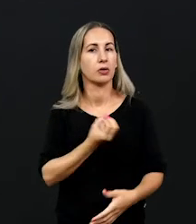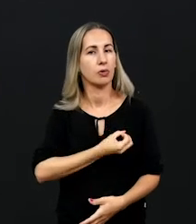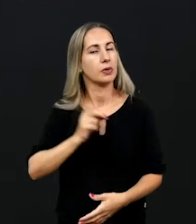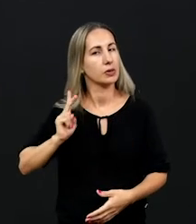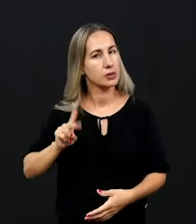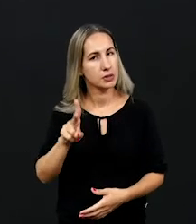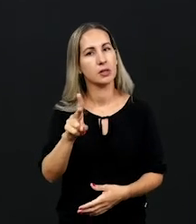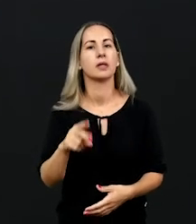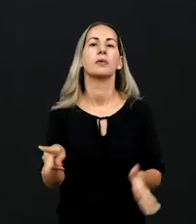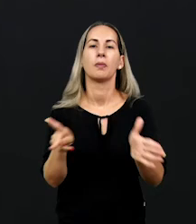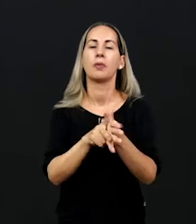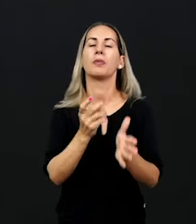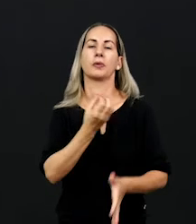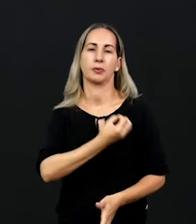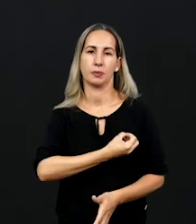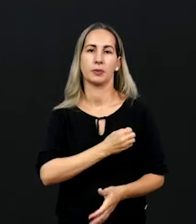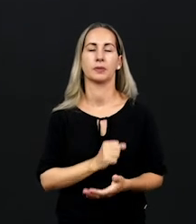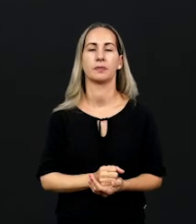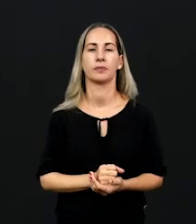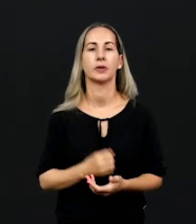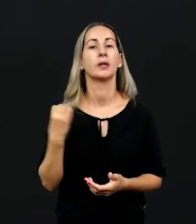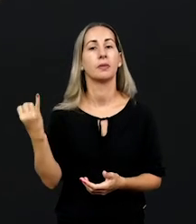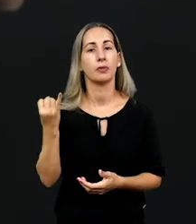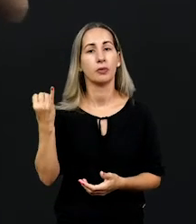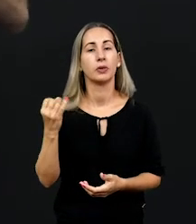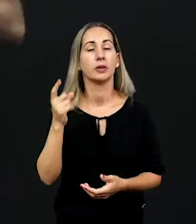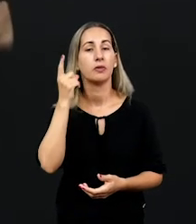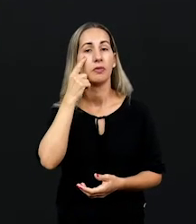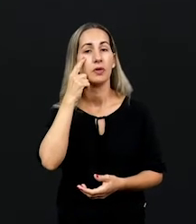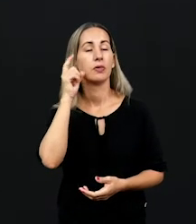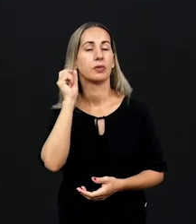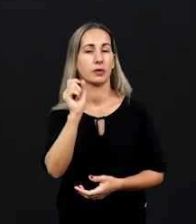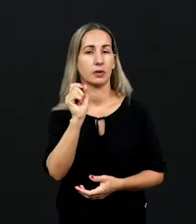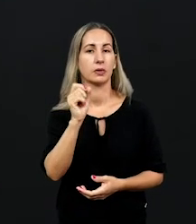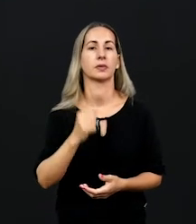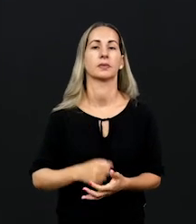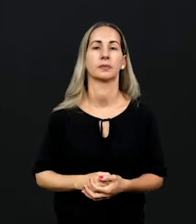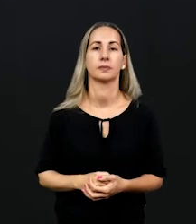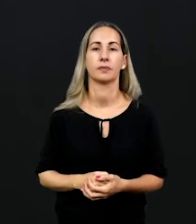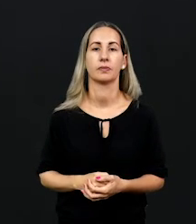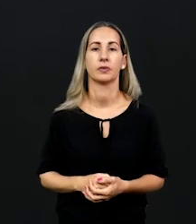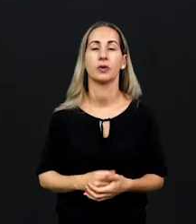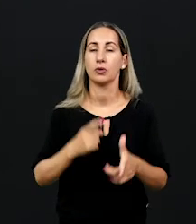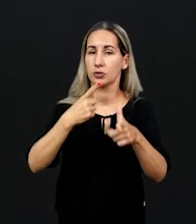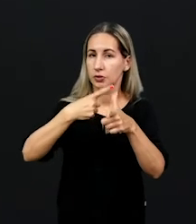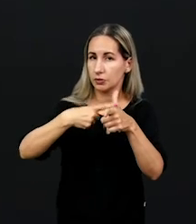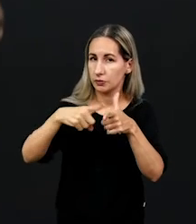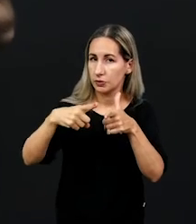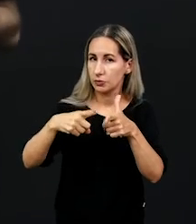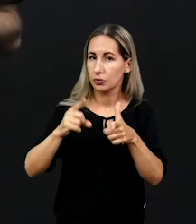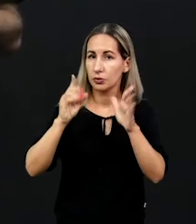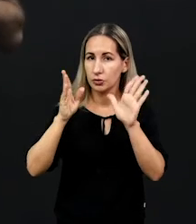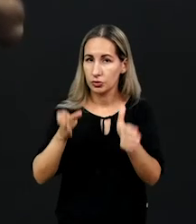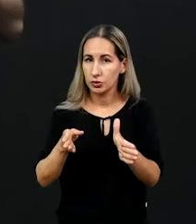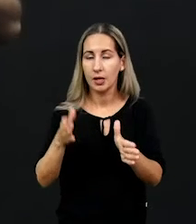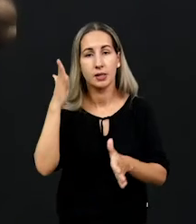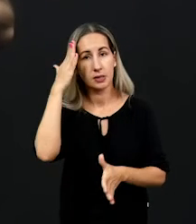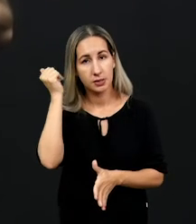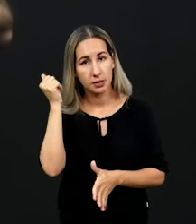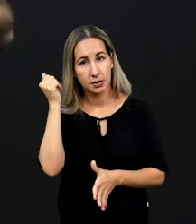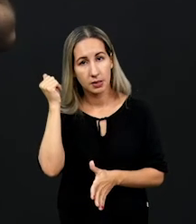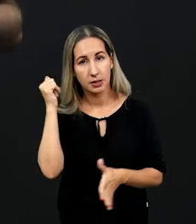sempre será ele mesmo. Outra coisa importante é verificar o seguinte, tá? Os divisores, já que eu sei